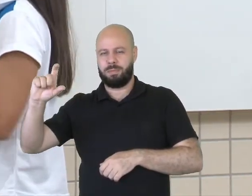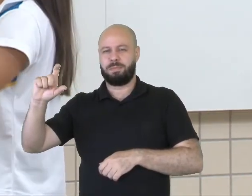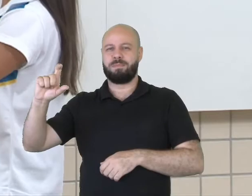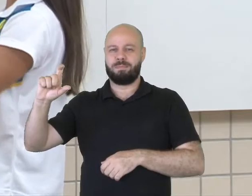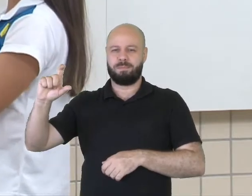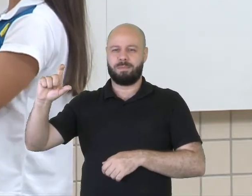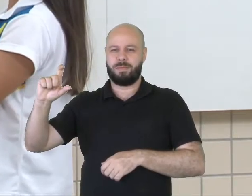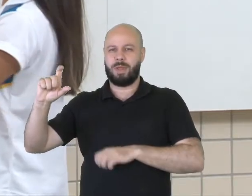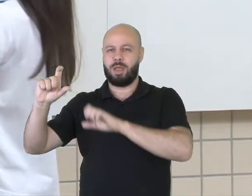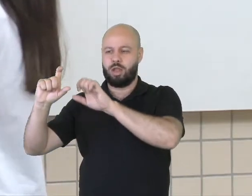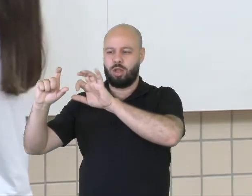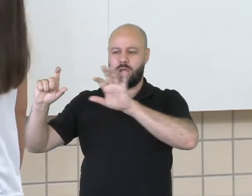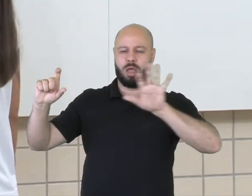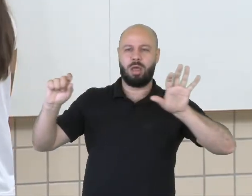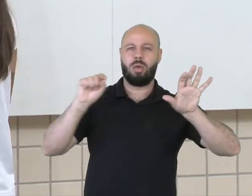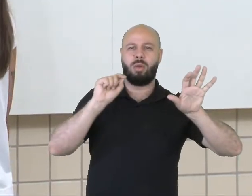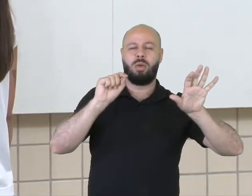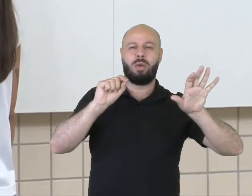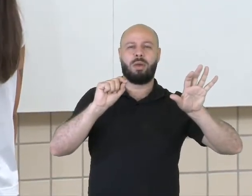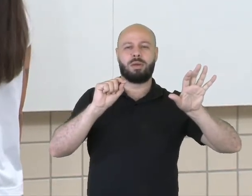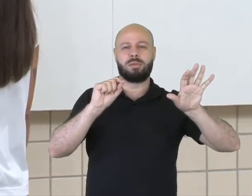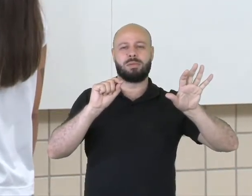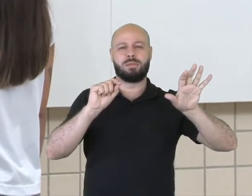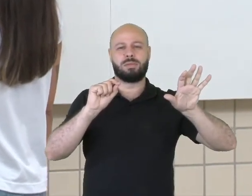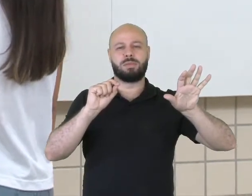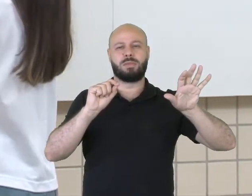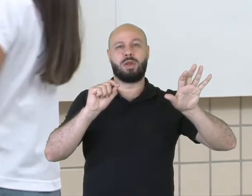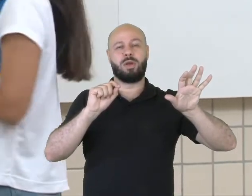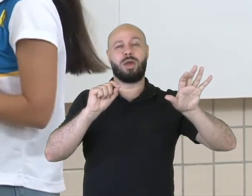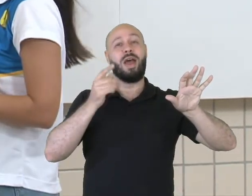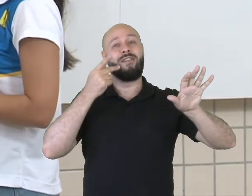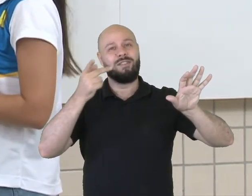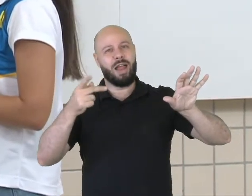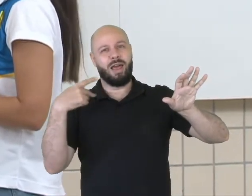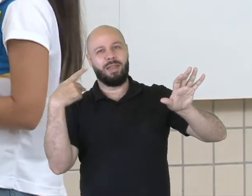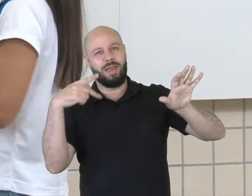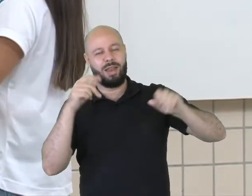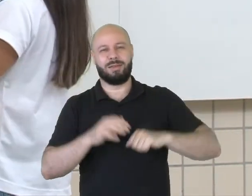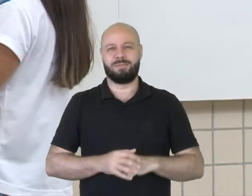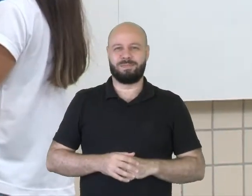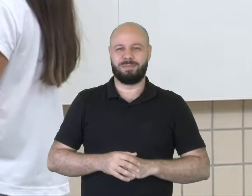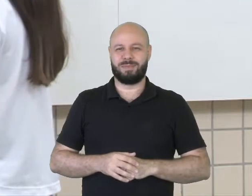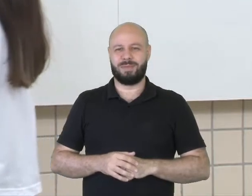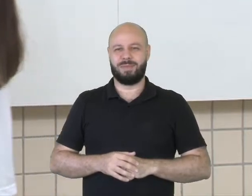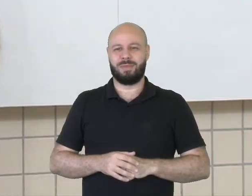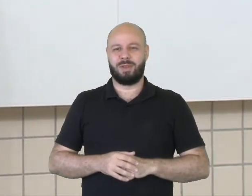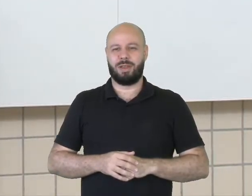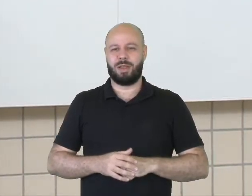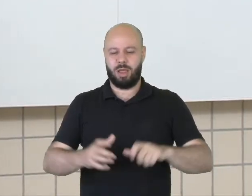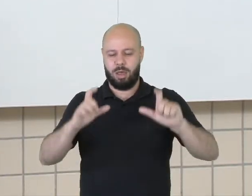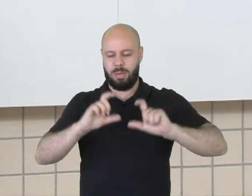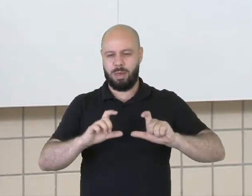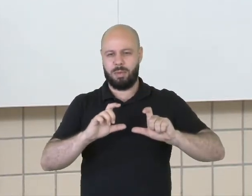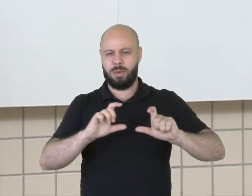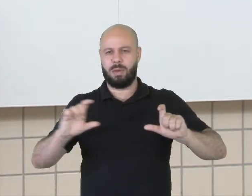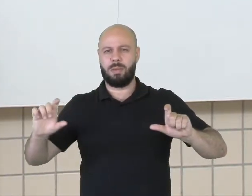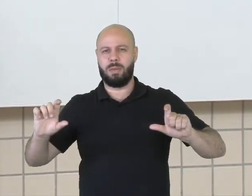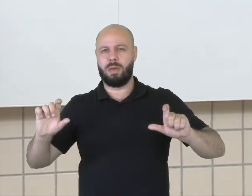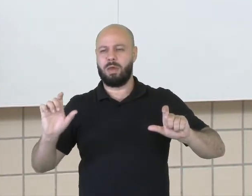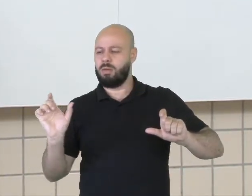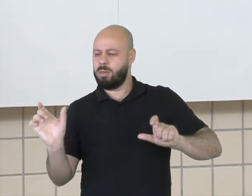personagem e depois nós temos o quê? A fala da personagem. Logo abaixo, nós